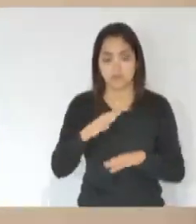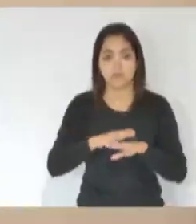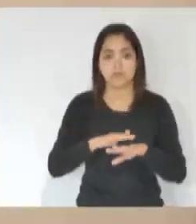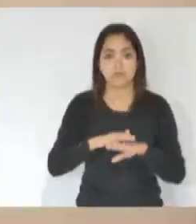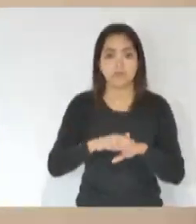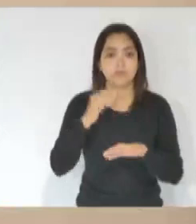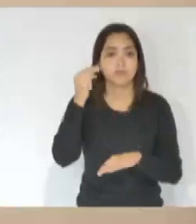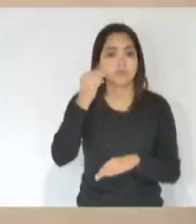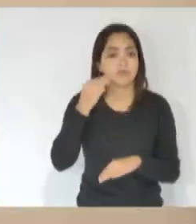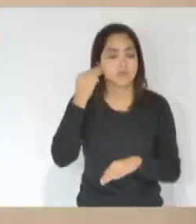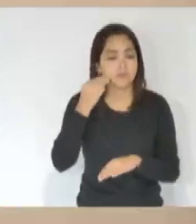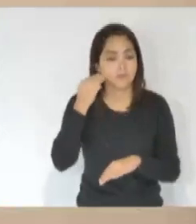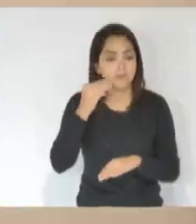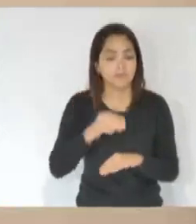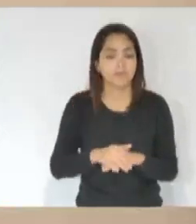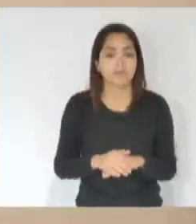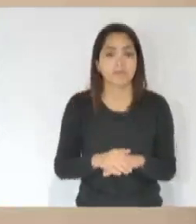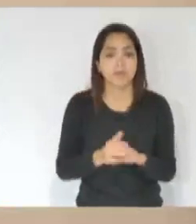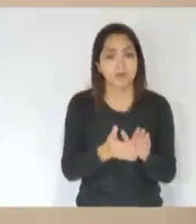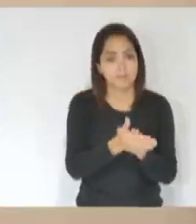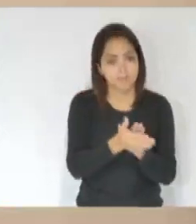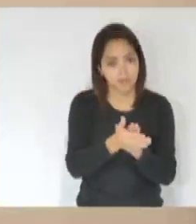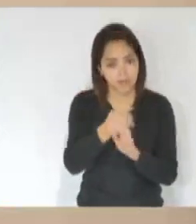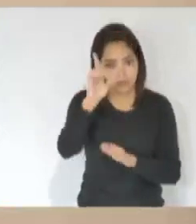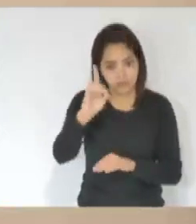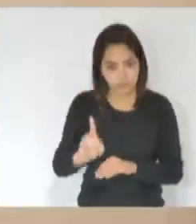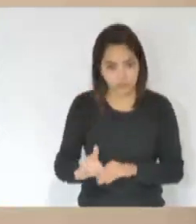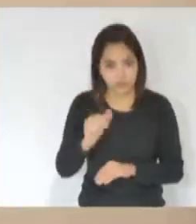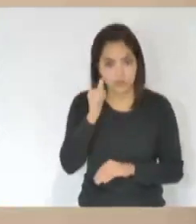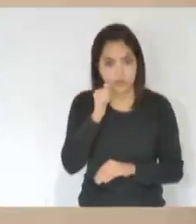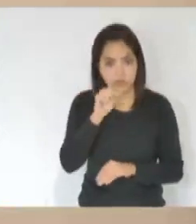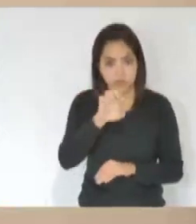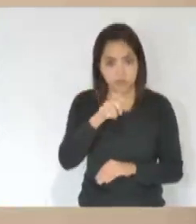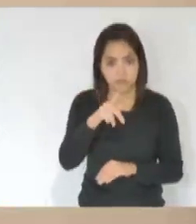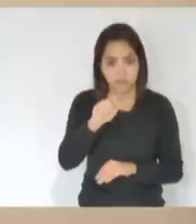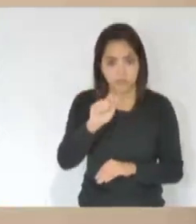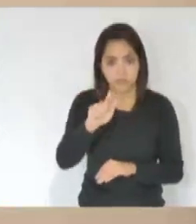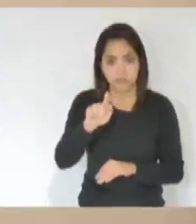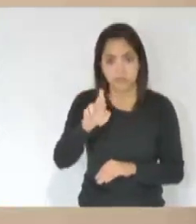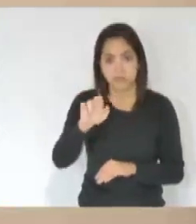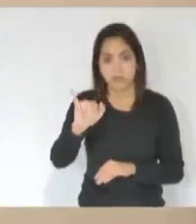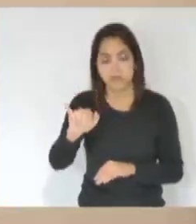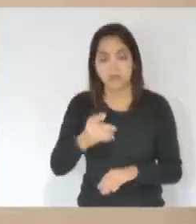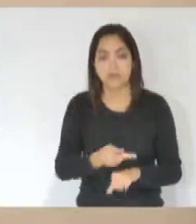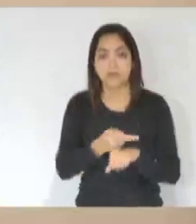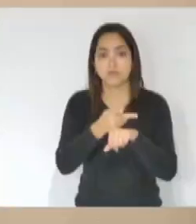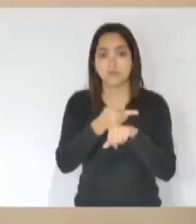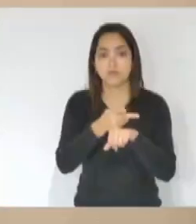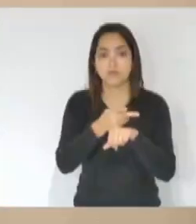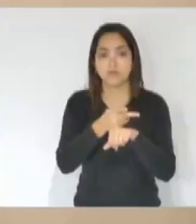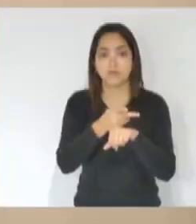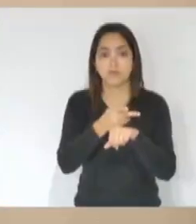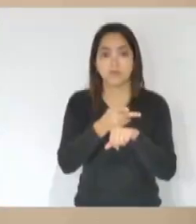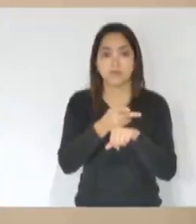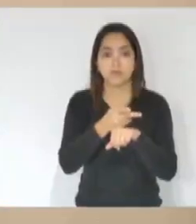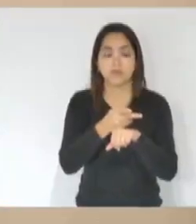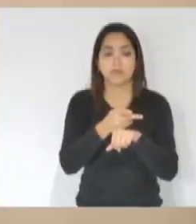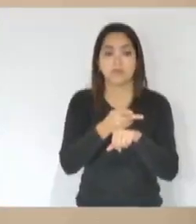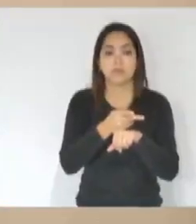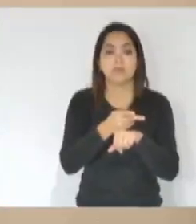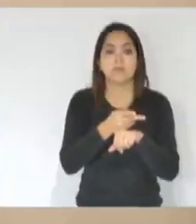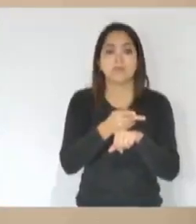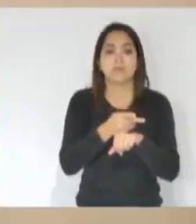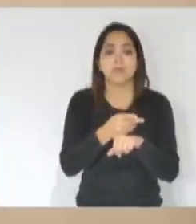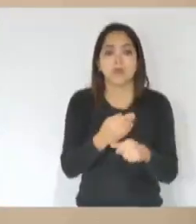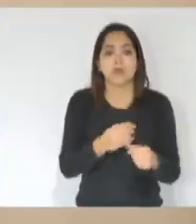Márcio Machado, manifestando aplausos à diretora presidente da IPAGRE pela conquista do prêmio Expressão de Ecologia, com